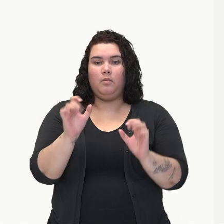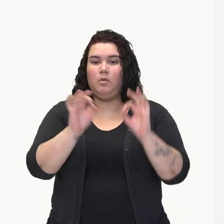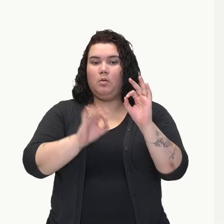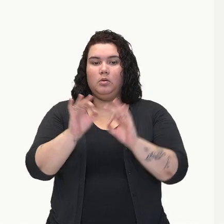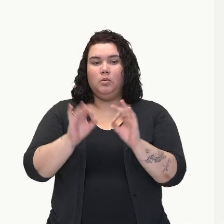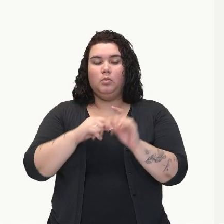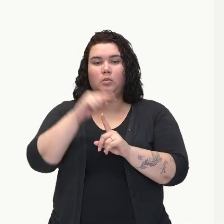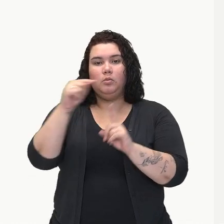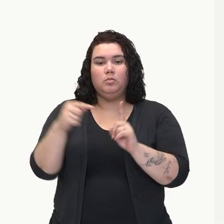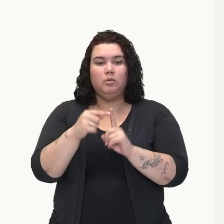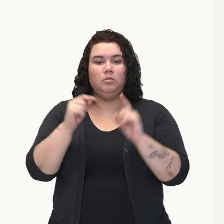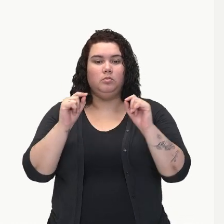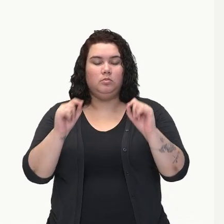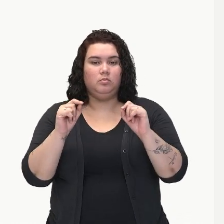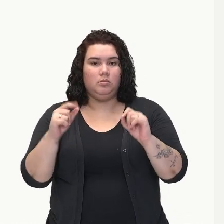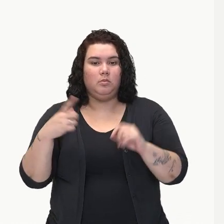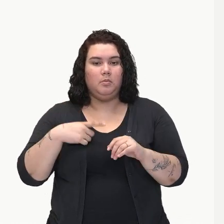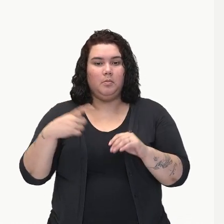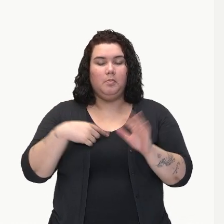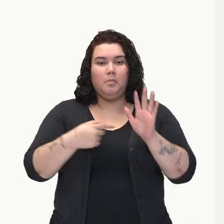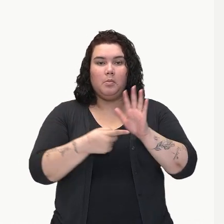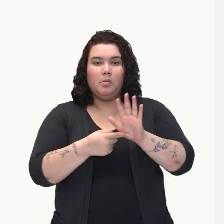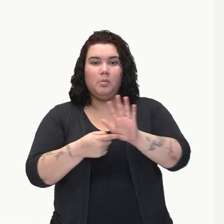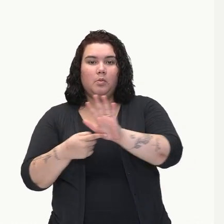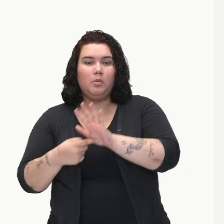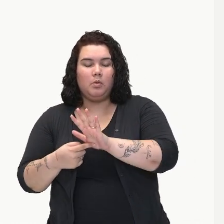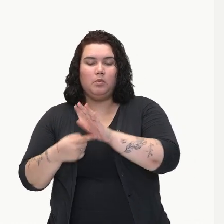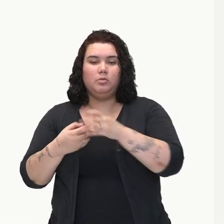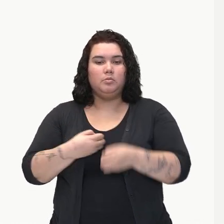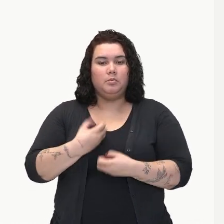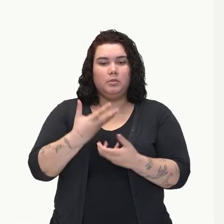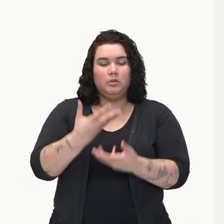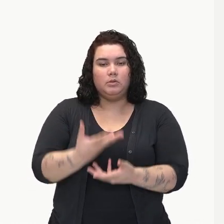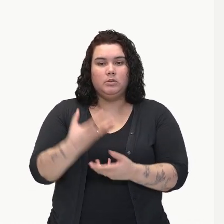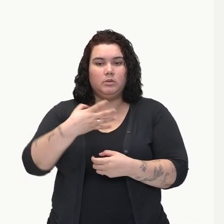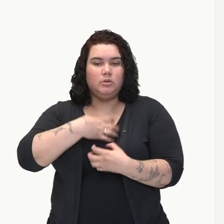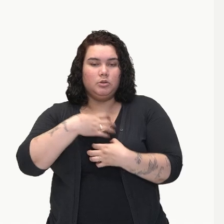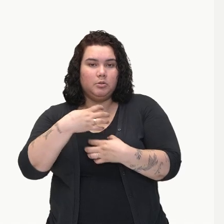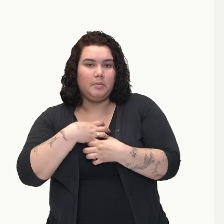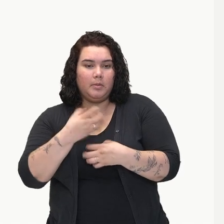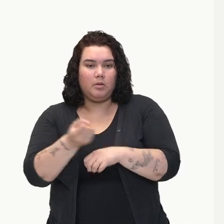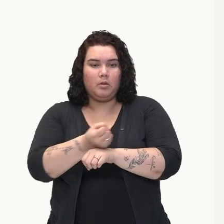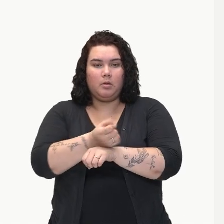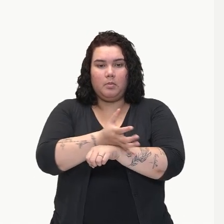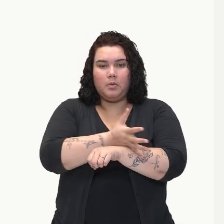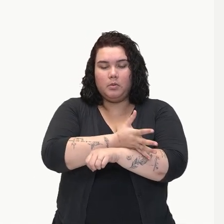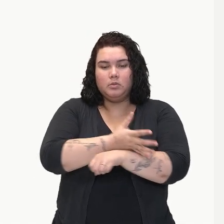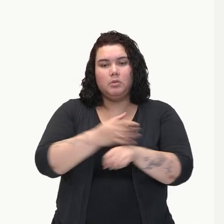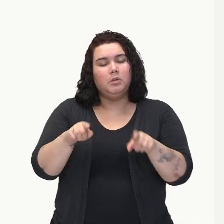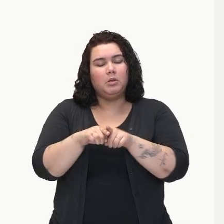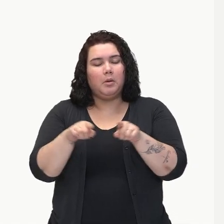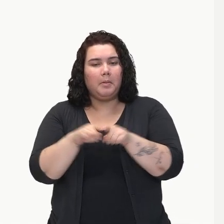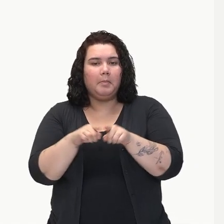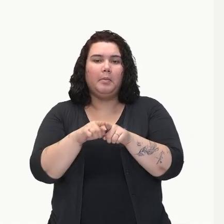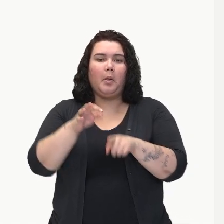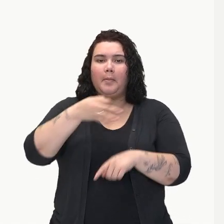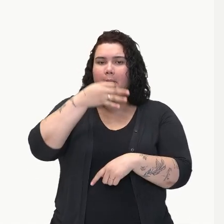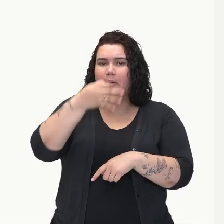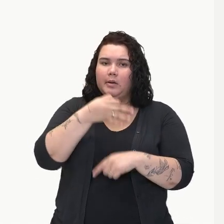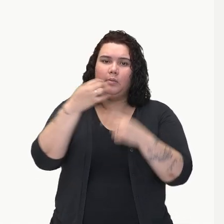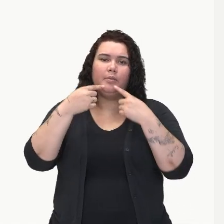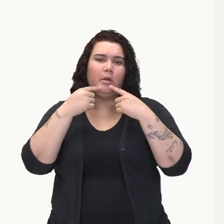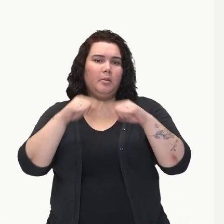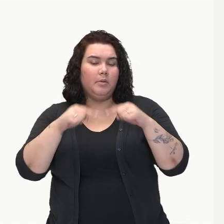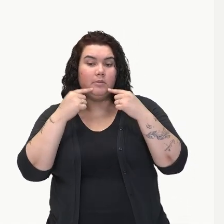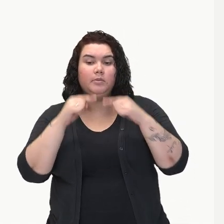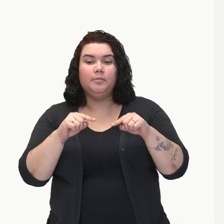intuito de transmitir pensamentos, sentimentos, emoções e até crítica. A literatura também pode ser crítica.